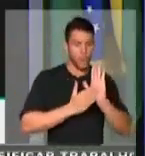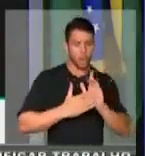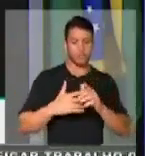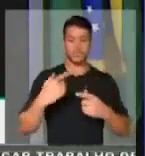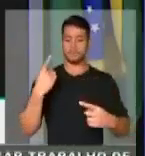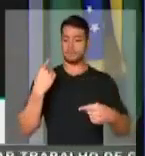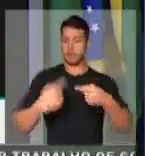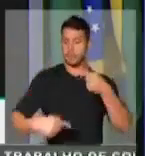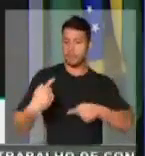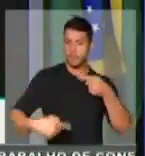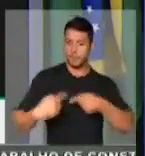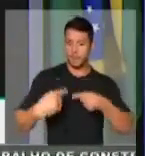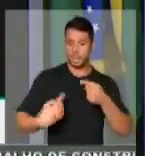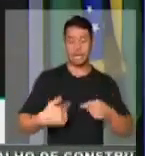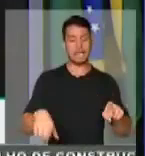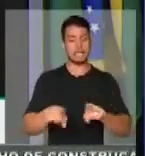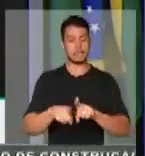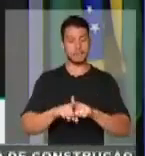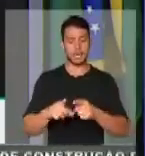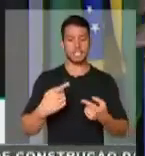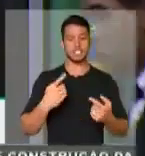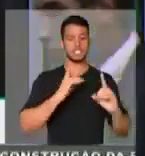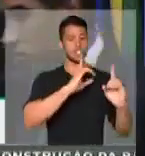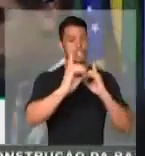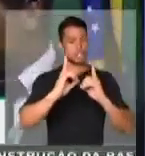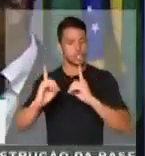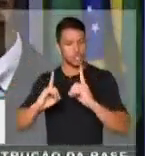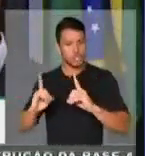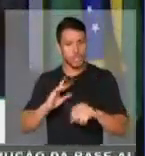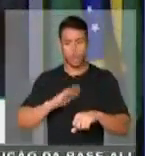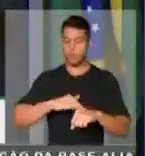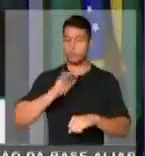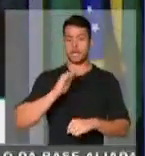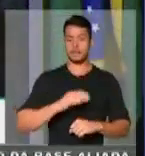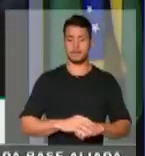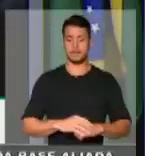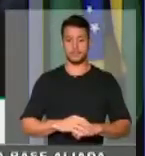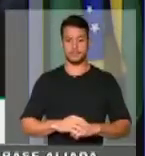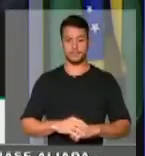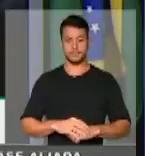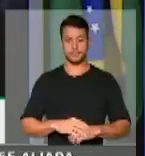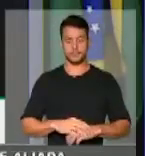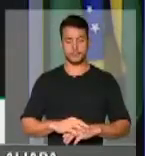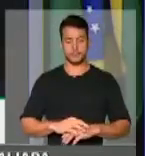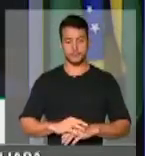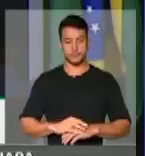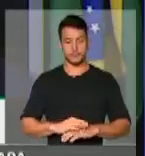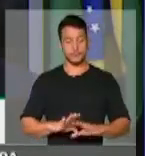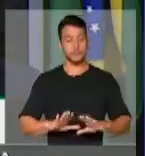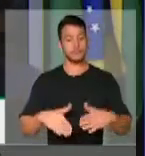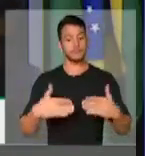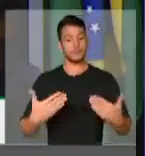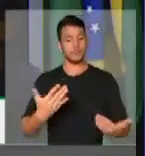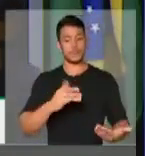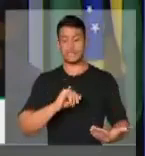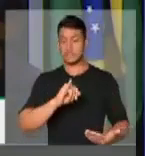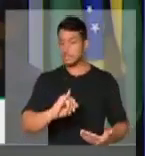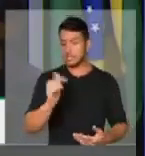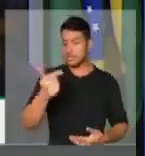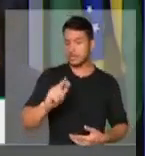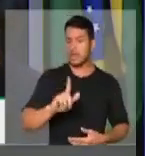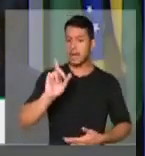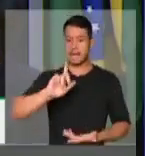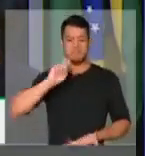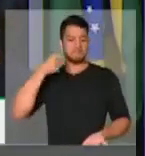para a formação de um acordo em torno de temas, sempre em prol dos interesses da maioria da população. Fora disso, é